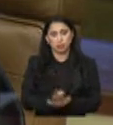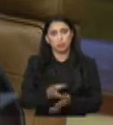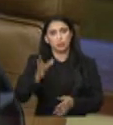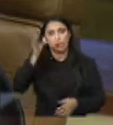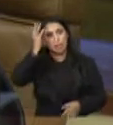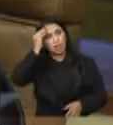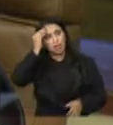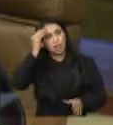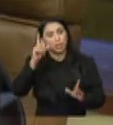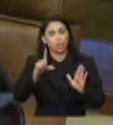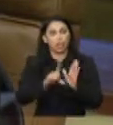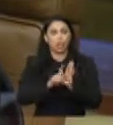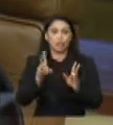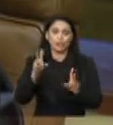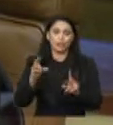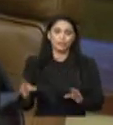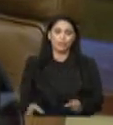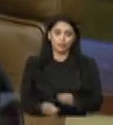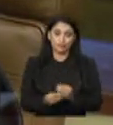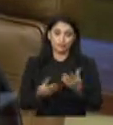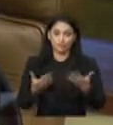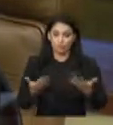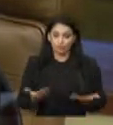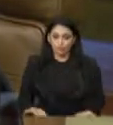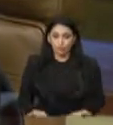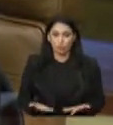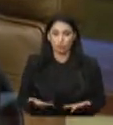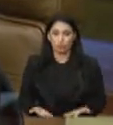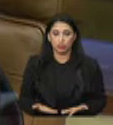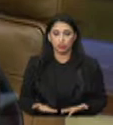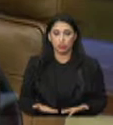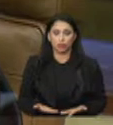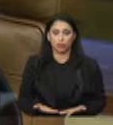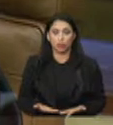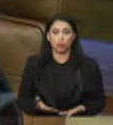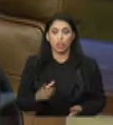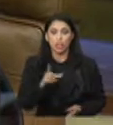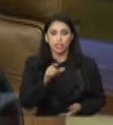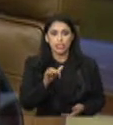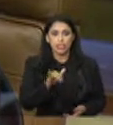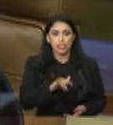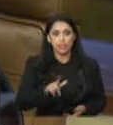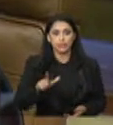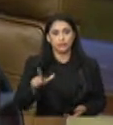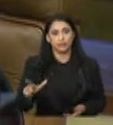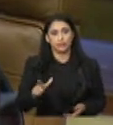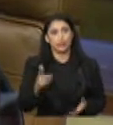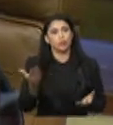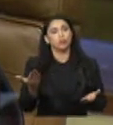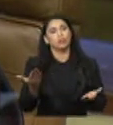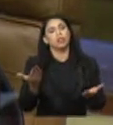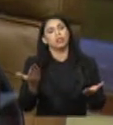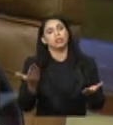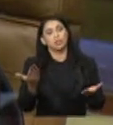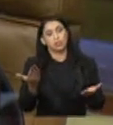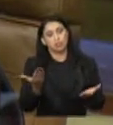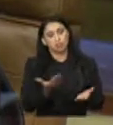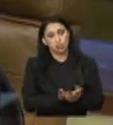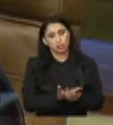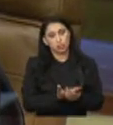feita fechou a portanto reconhecida natureza civil das ações de improbidade